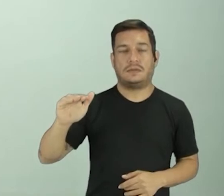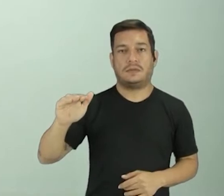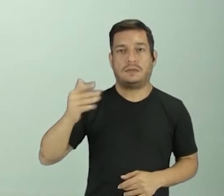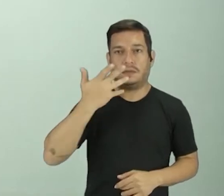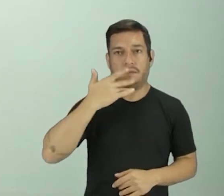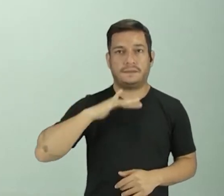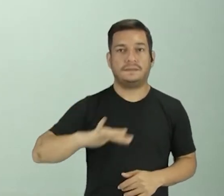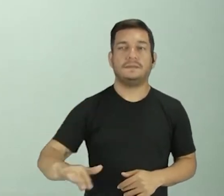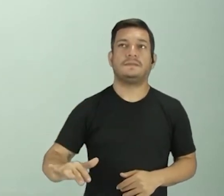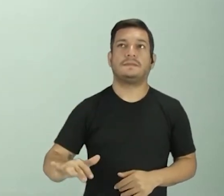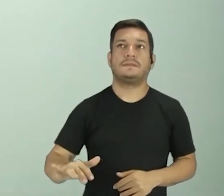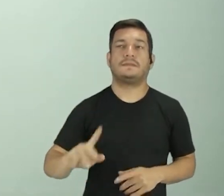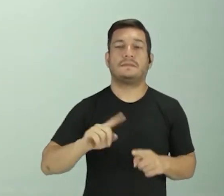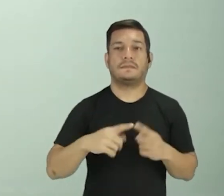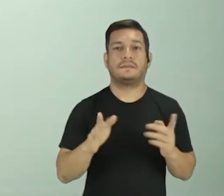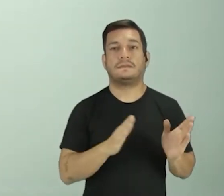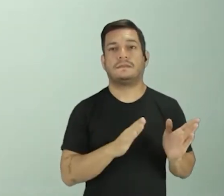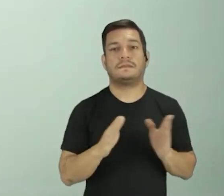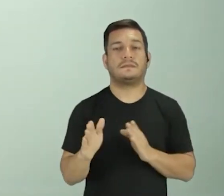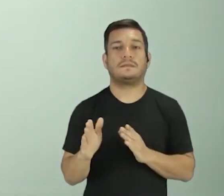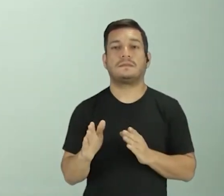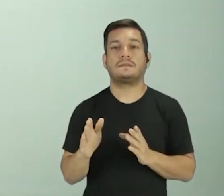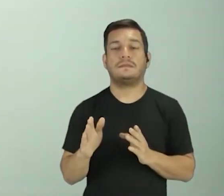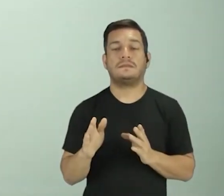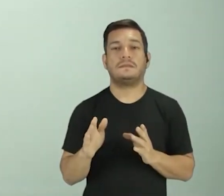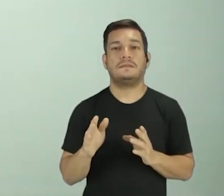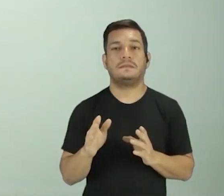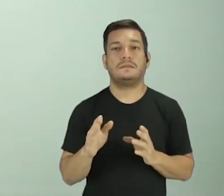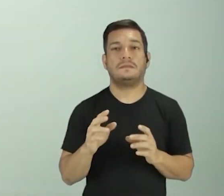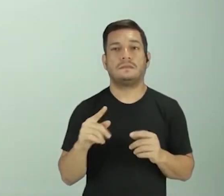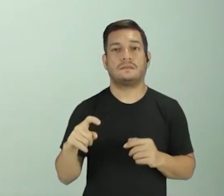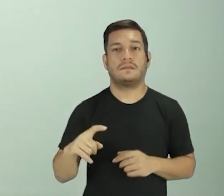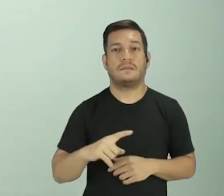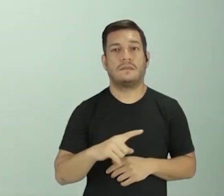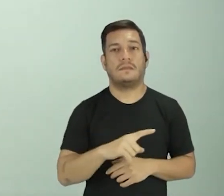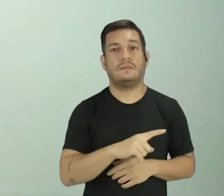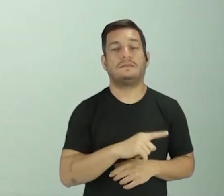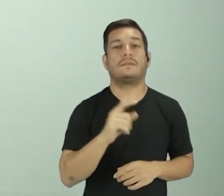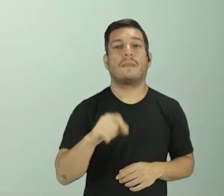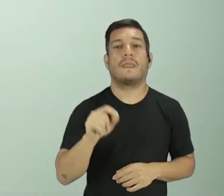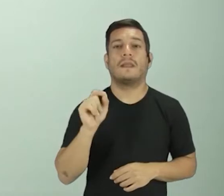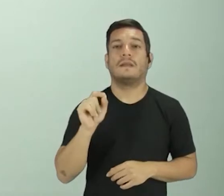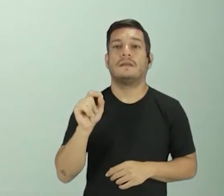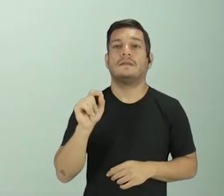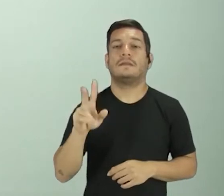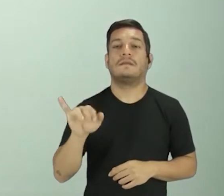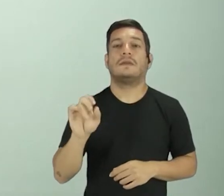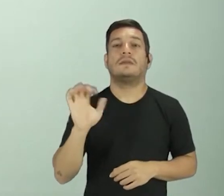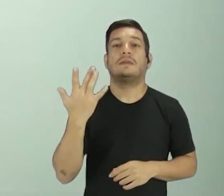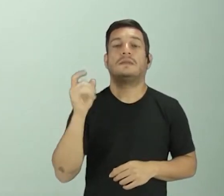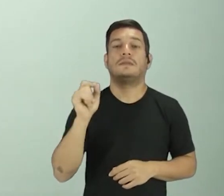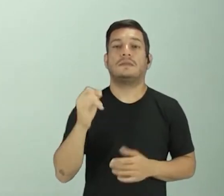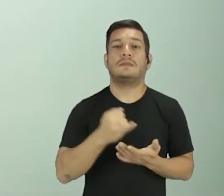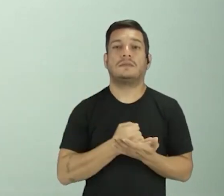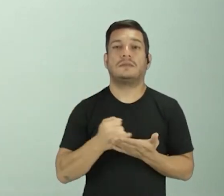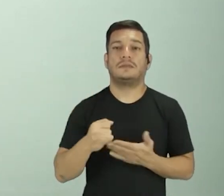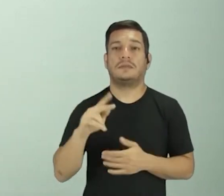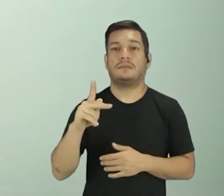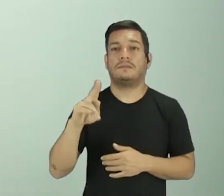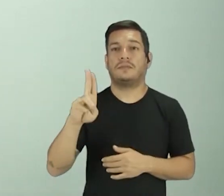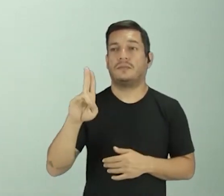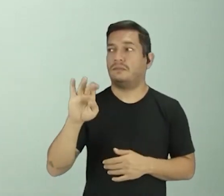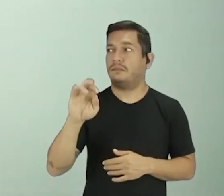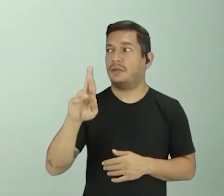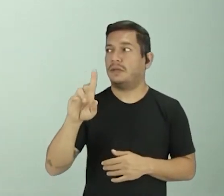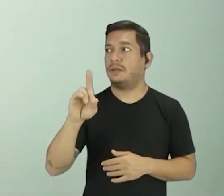celular e tal, mas o processo de produção mesmo dos espermatozoides, da espermatogênese, ela vai acontecer no início da puberdade,